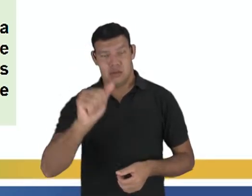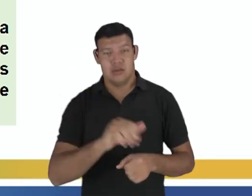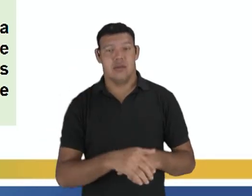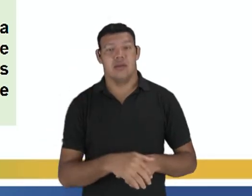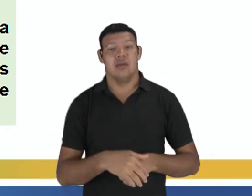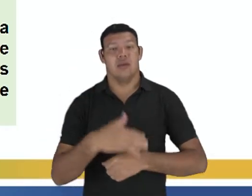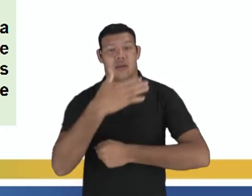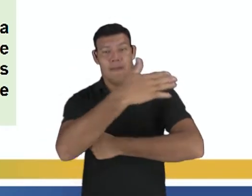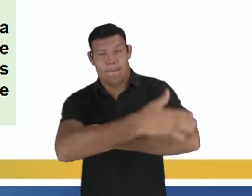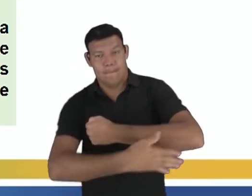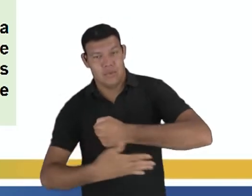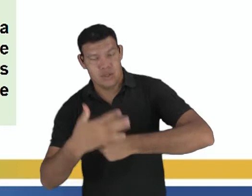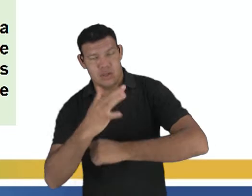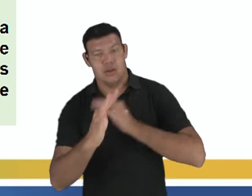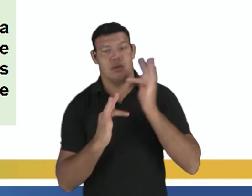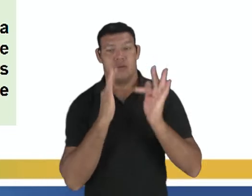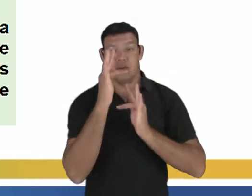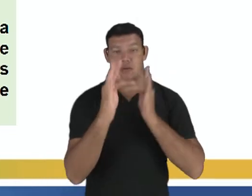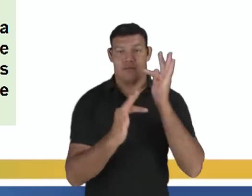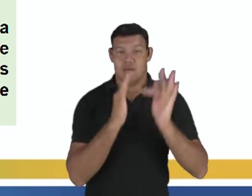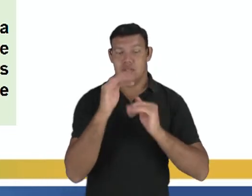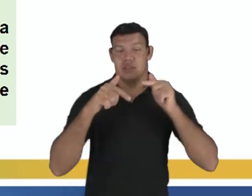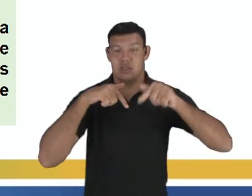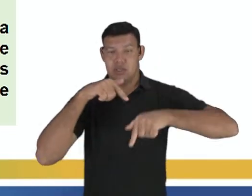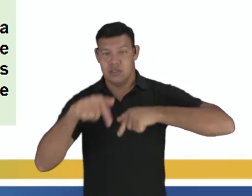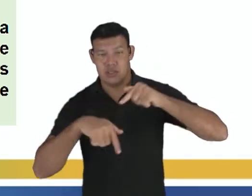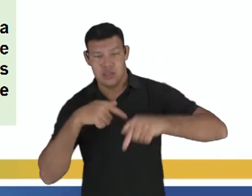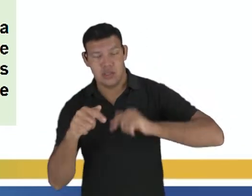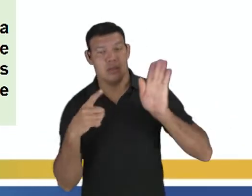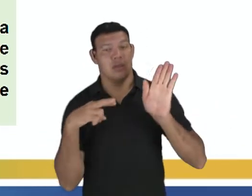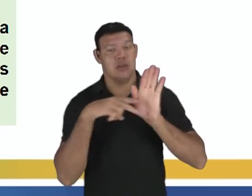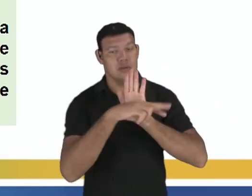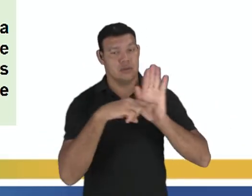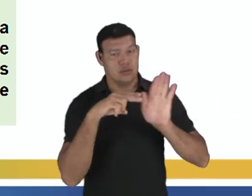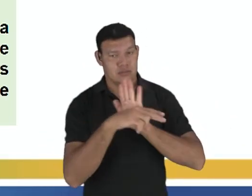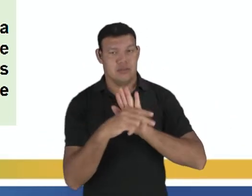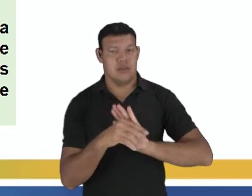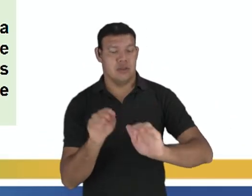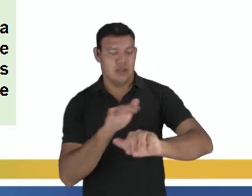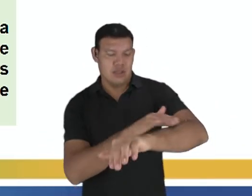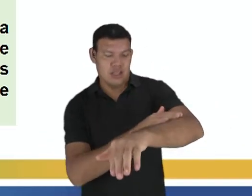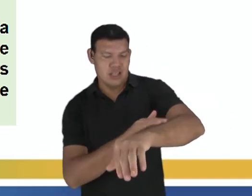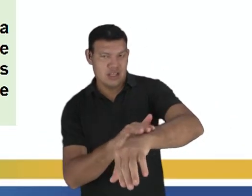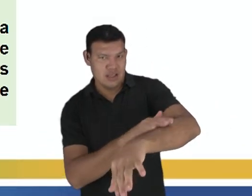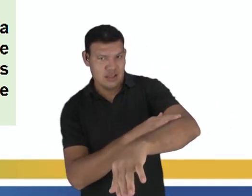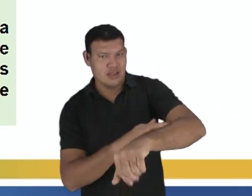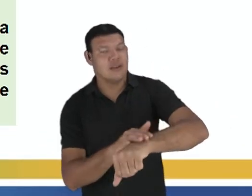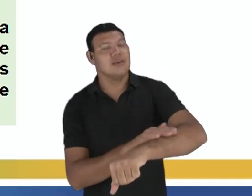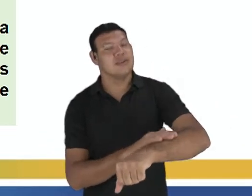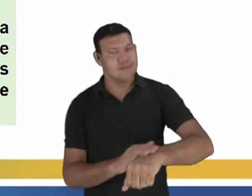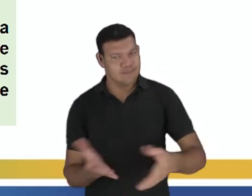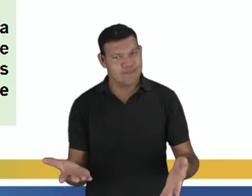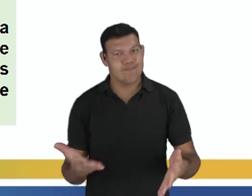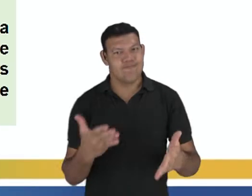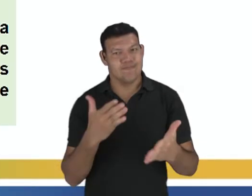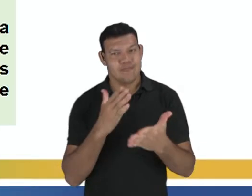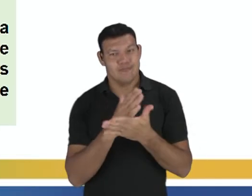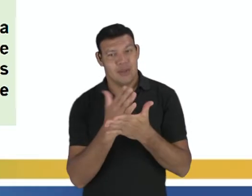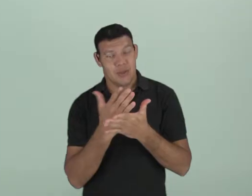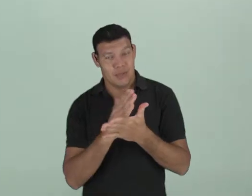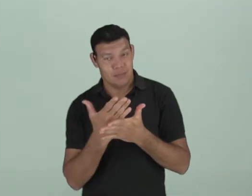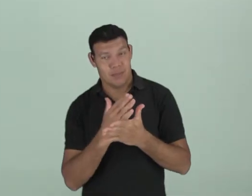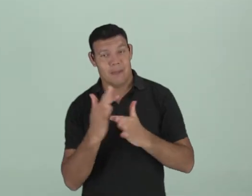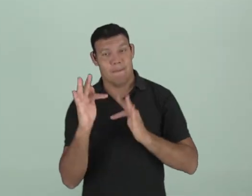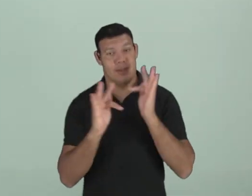barreiras físicas, químicas e biológicas, tá? Então a pele já nasce com a pessoa. Então a pele, ela é uma barreira física,